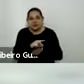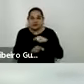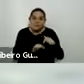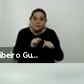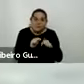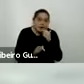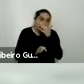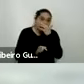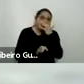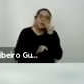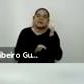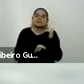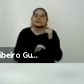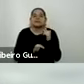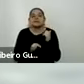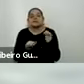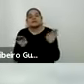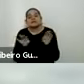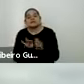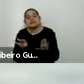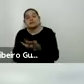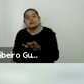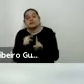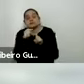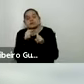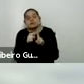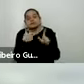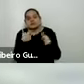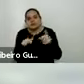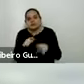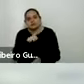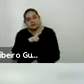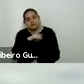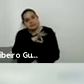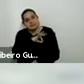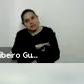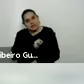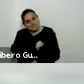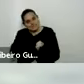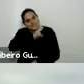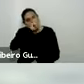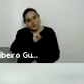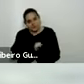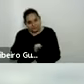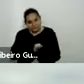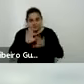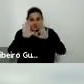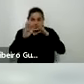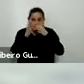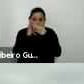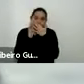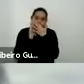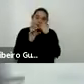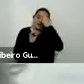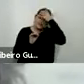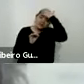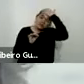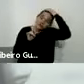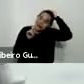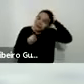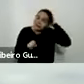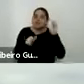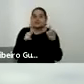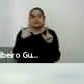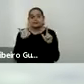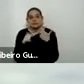E também naquelas funções que têm salário médio maior, tá? Então, o home office, então,